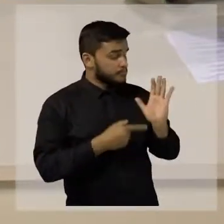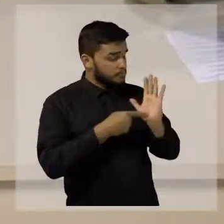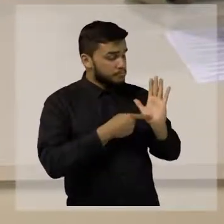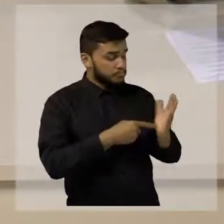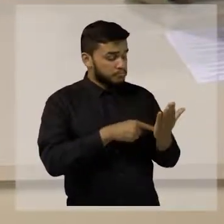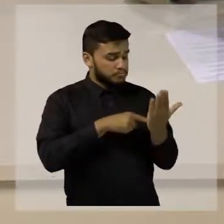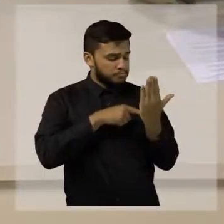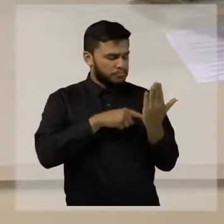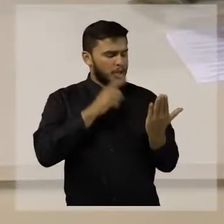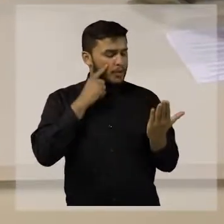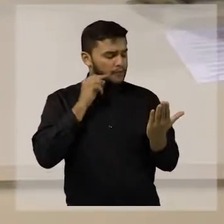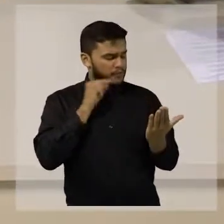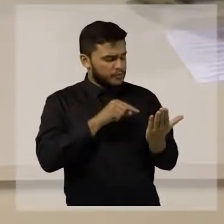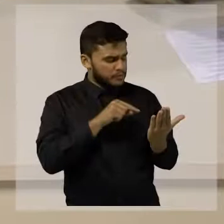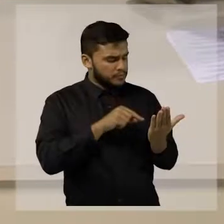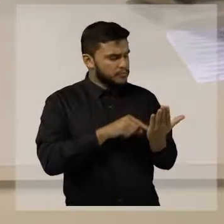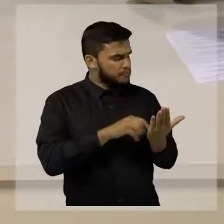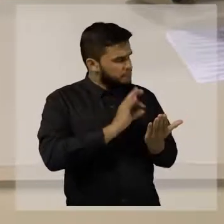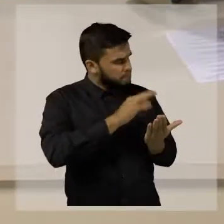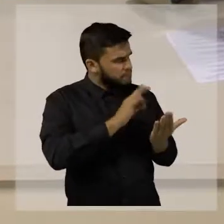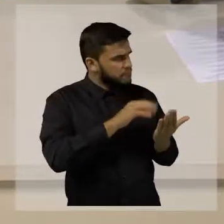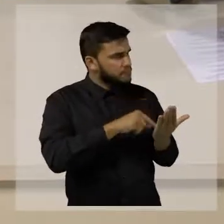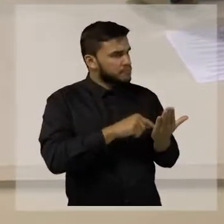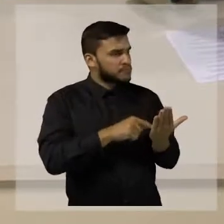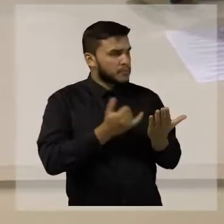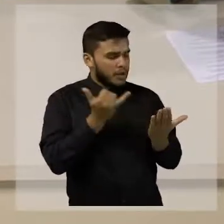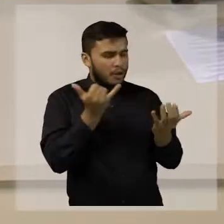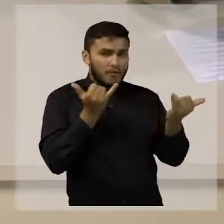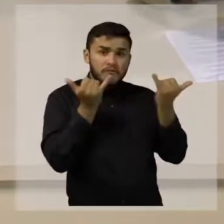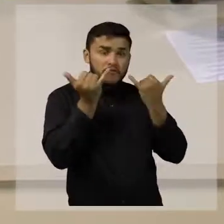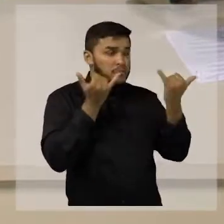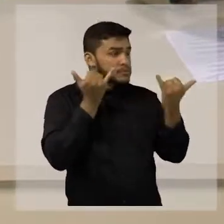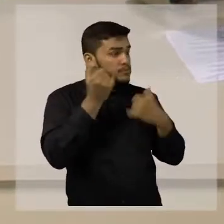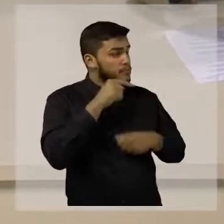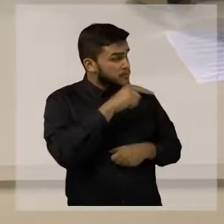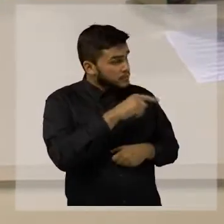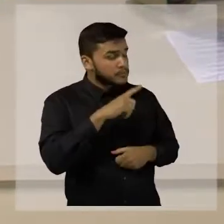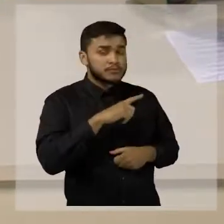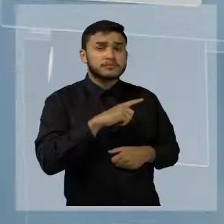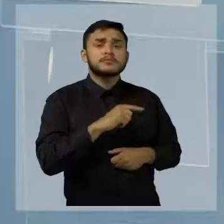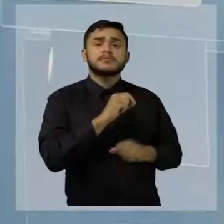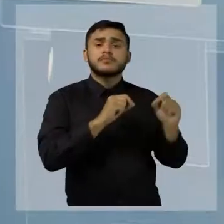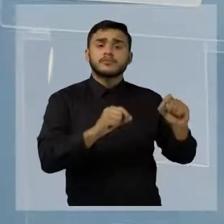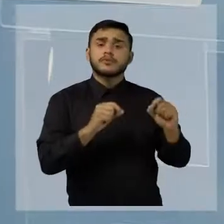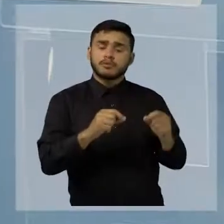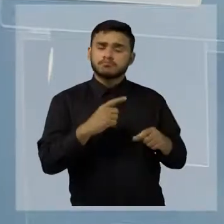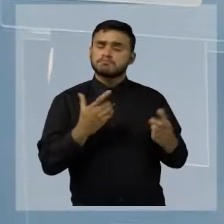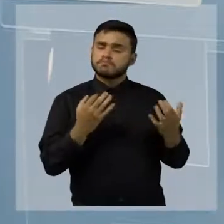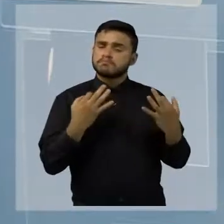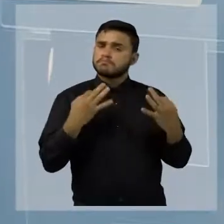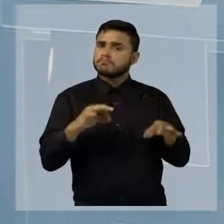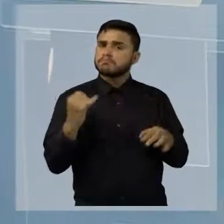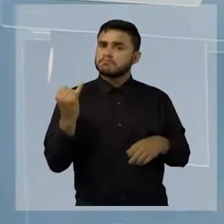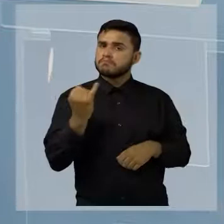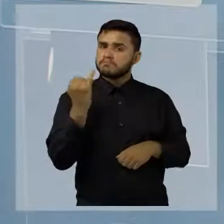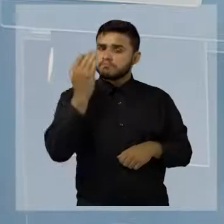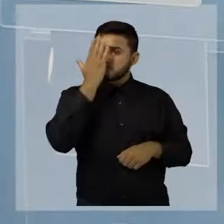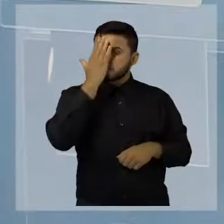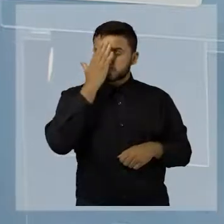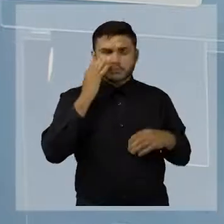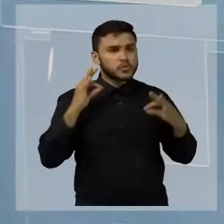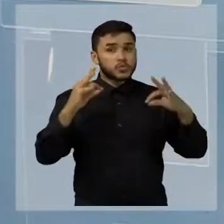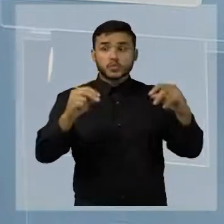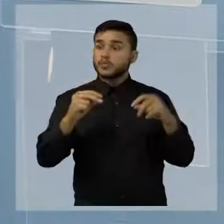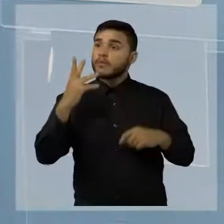vereador Heron Moreira, do seu mandato, vereador Dr. Heron Moreira, que traz informações interessantes sobre toda a cidade